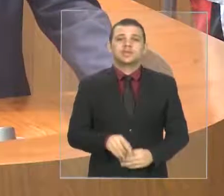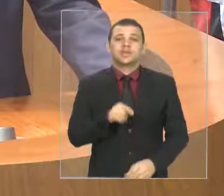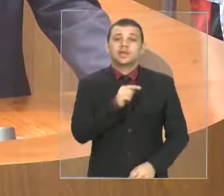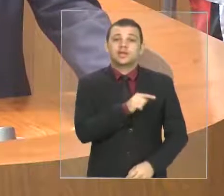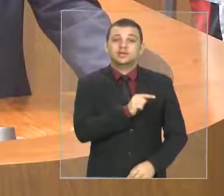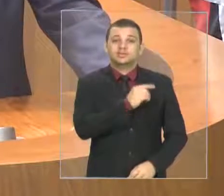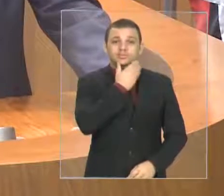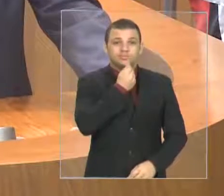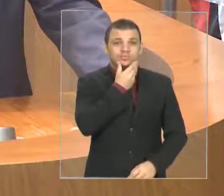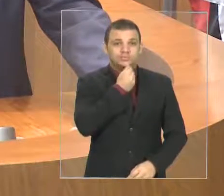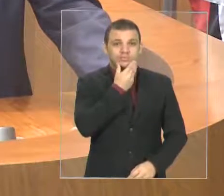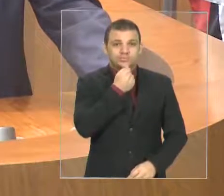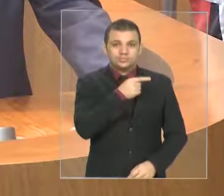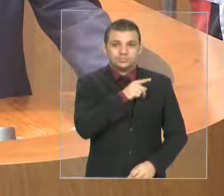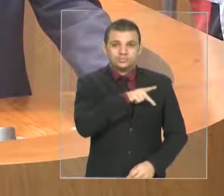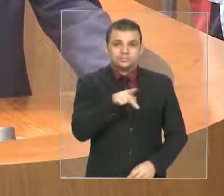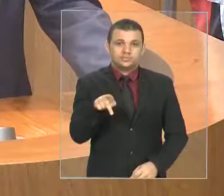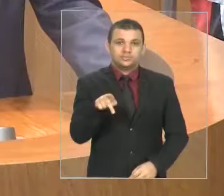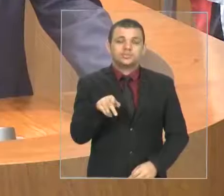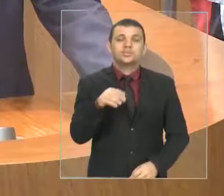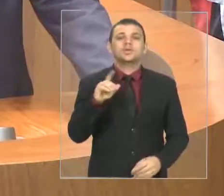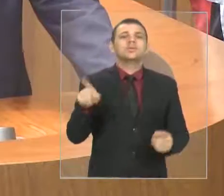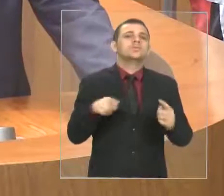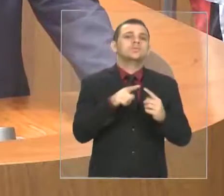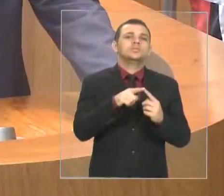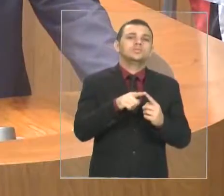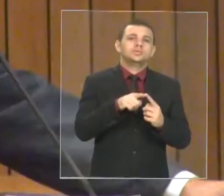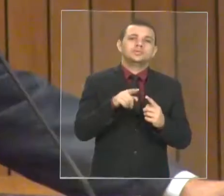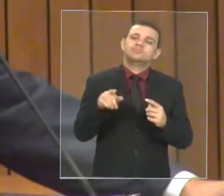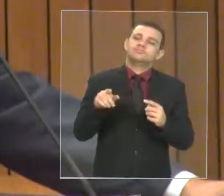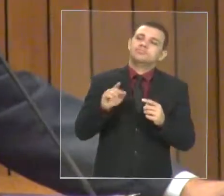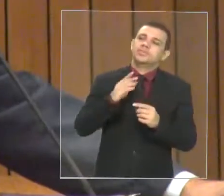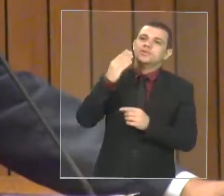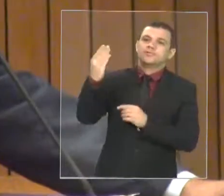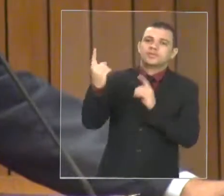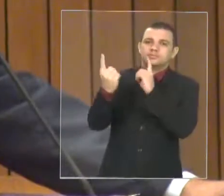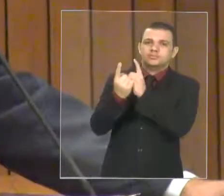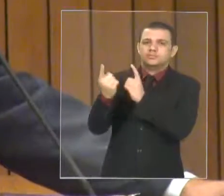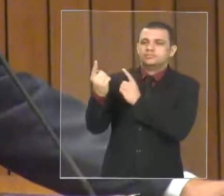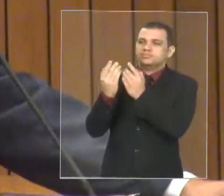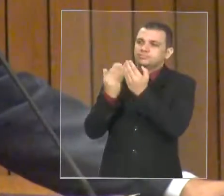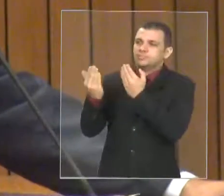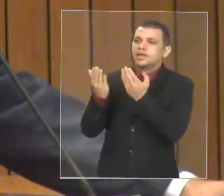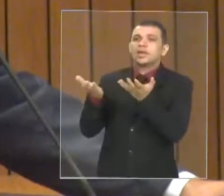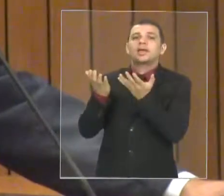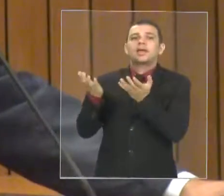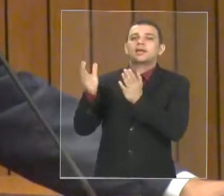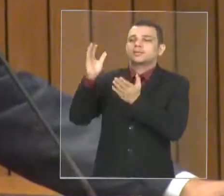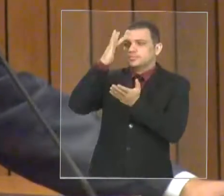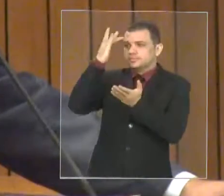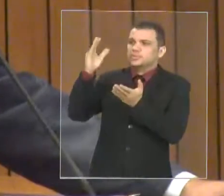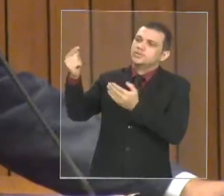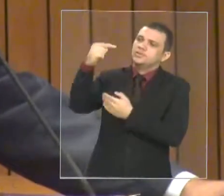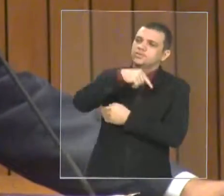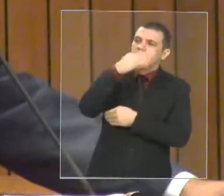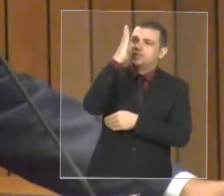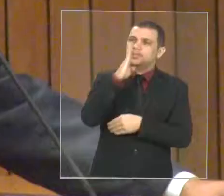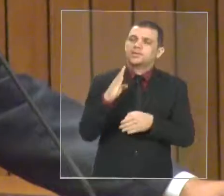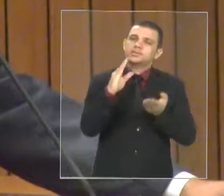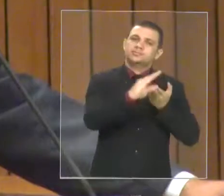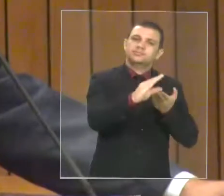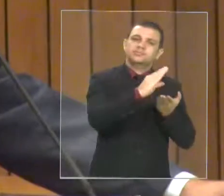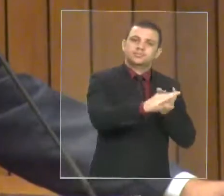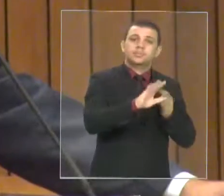para o Brasil. Mas, na ocasião, lá na Noruega, ele foi